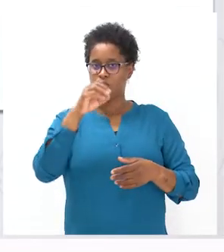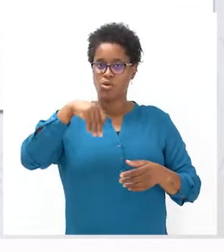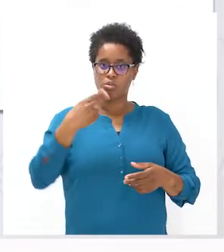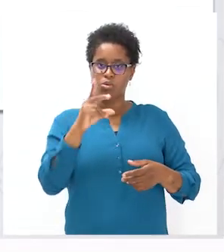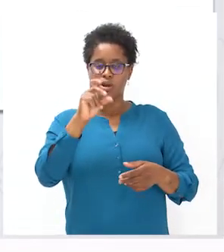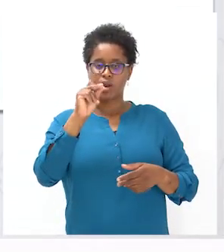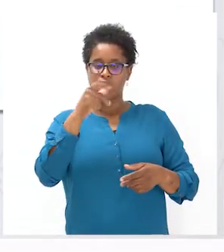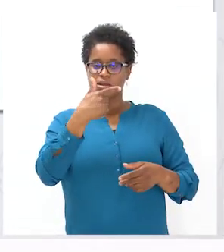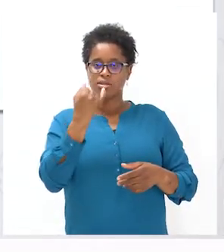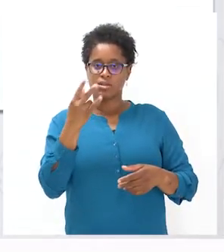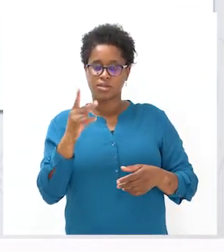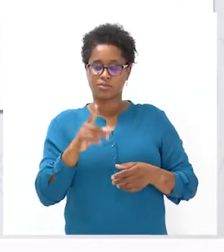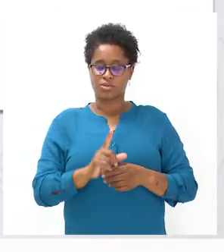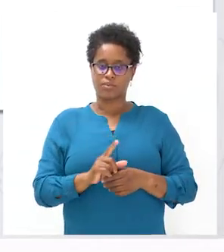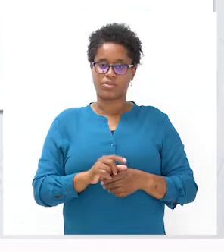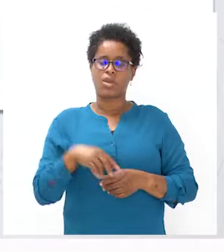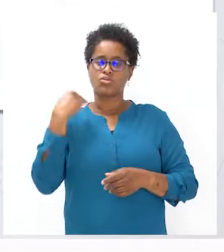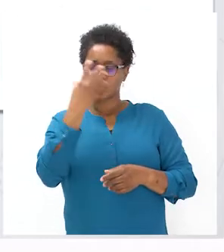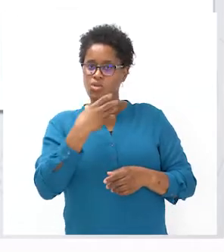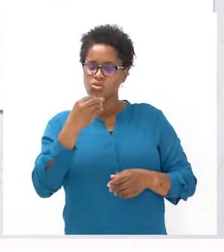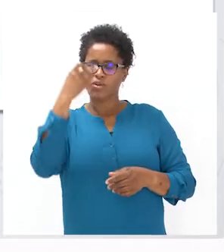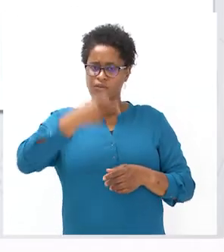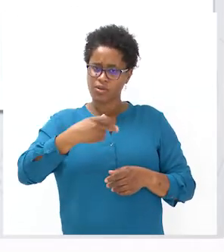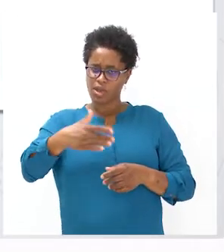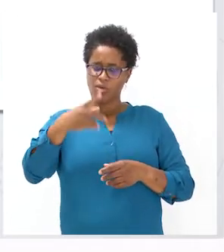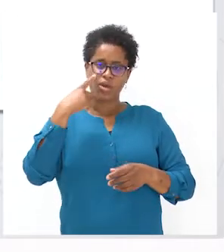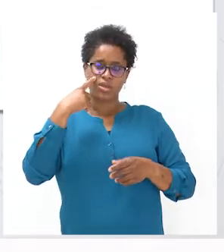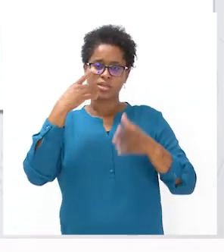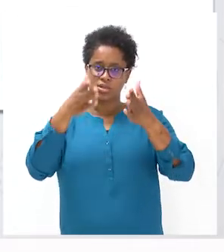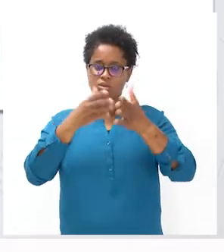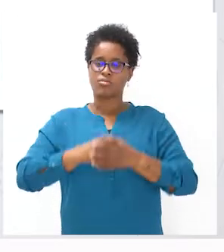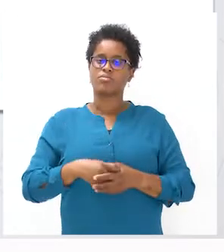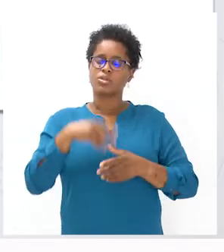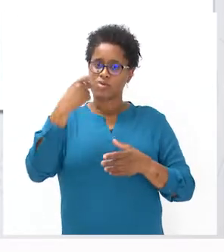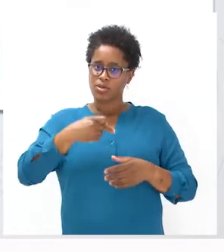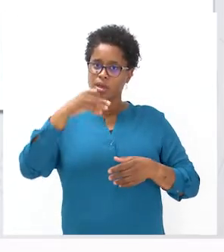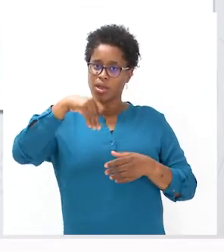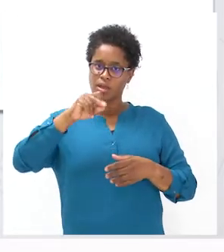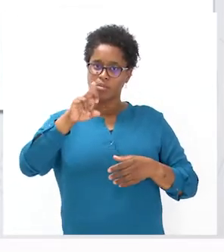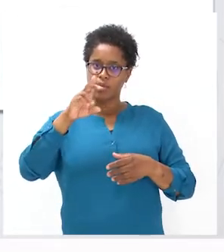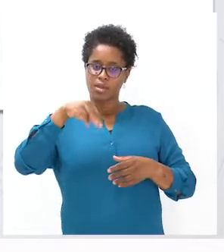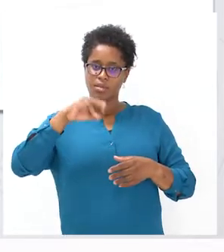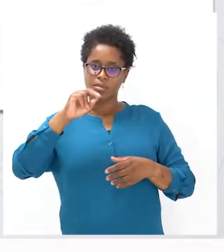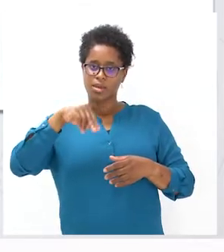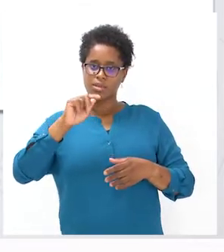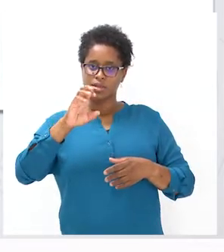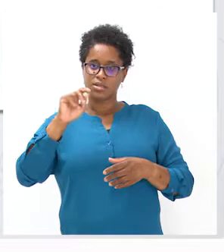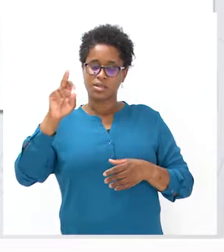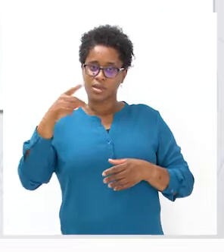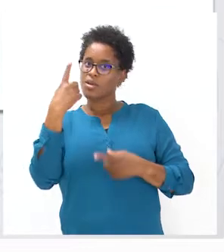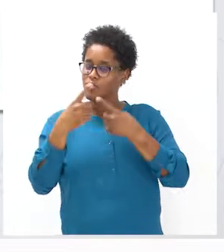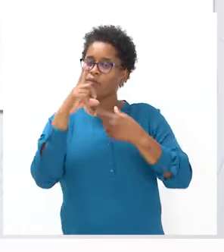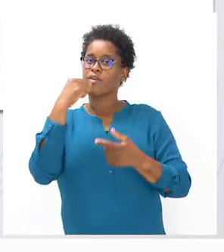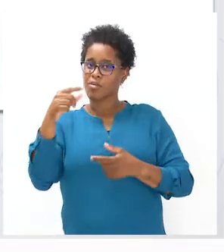copulativo. Os alunos permaneceram atentos. Permaneceram. É um dos verbos que nós temos na nossa